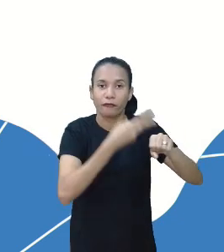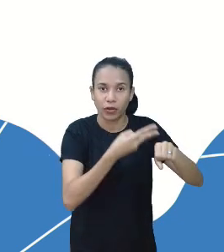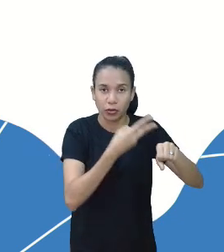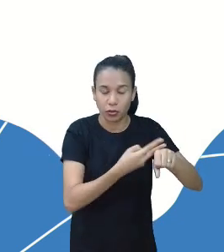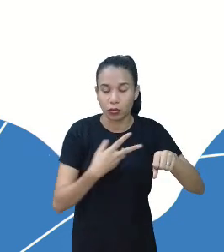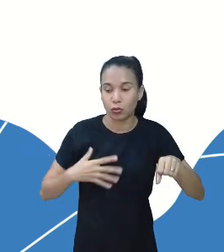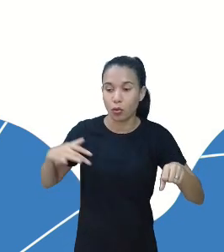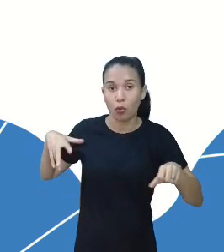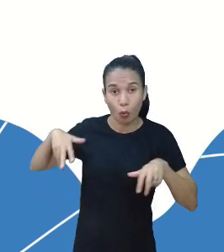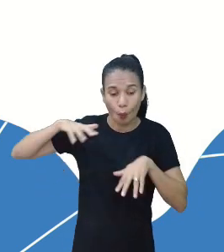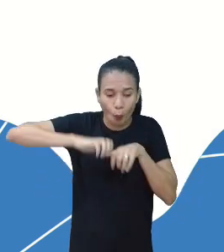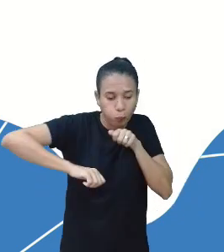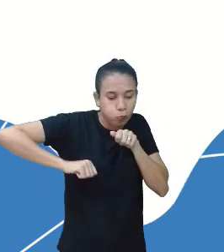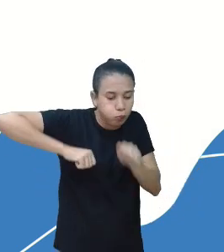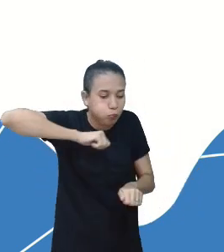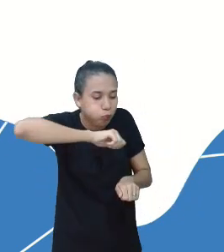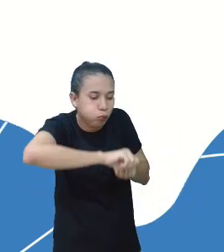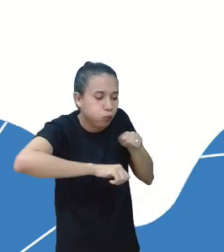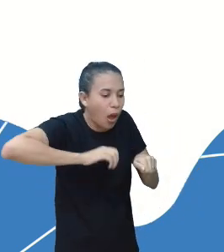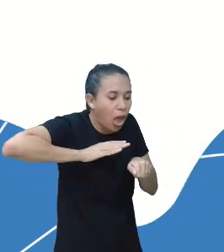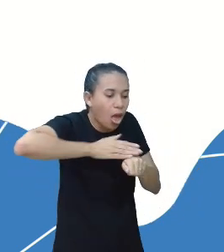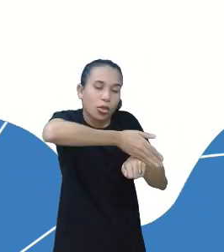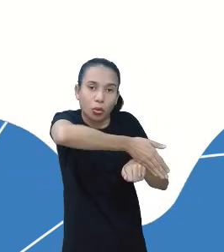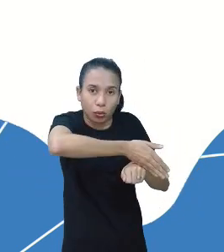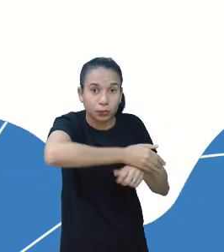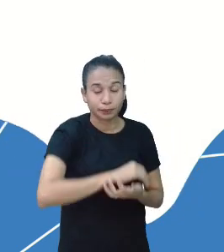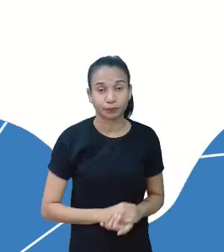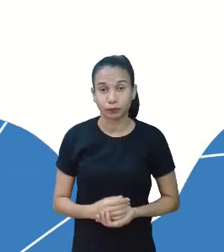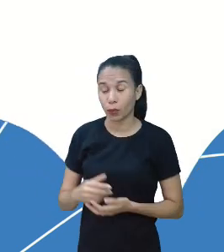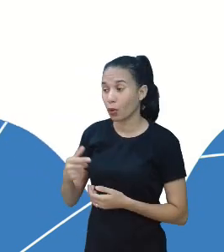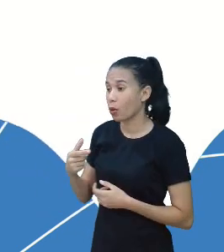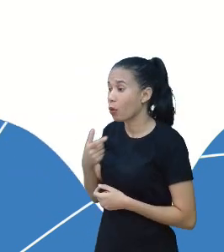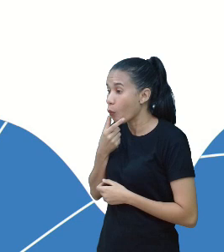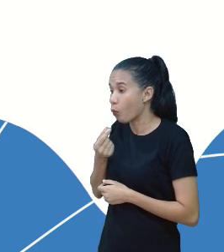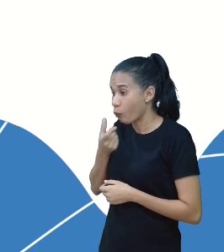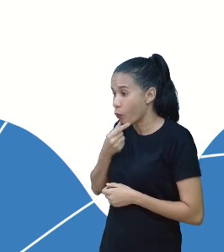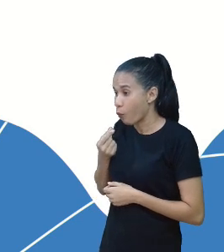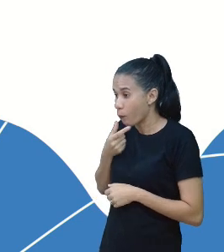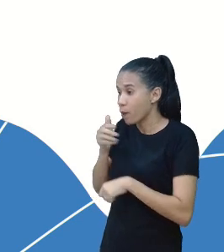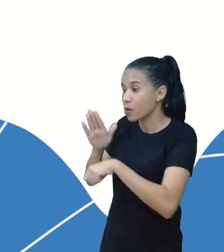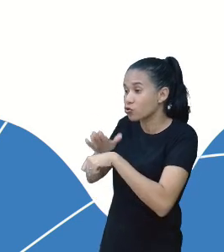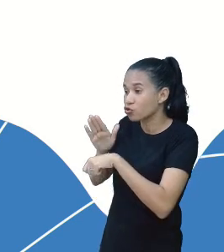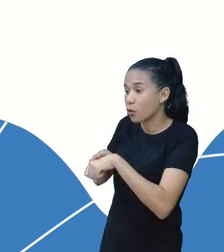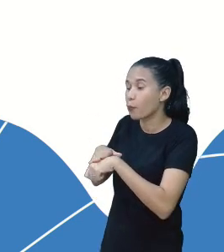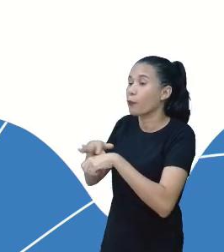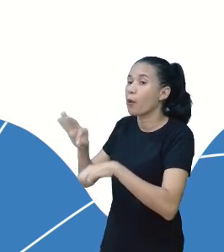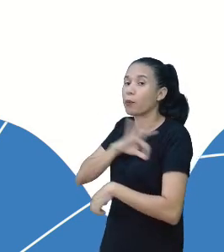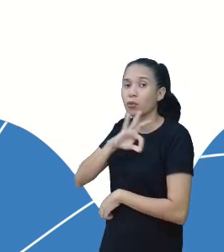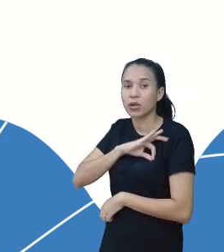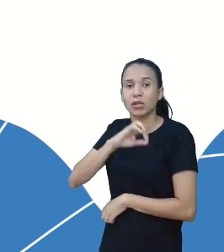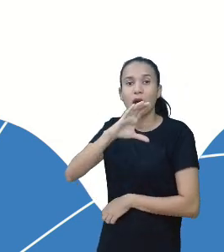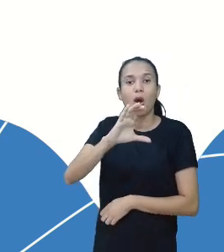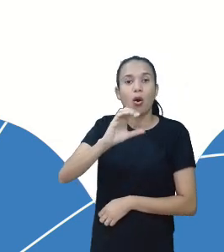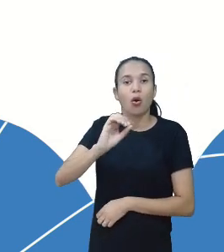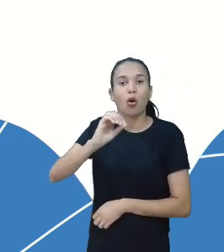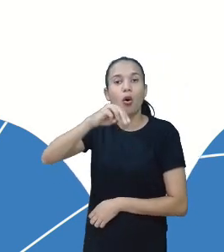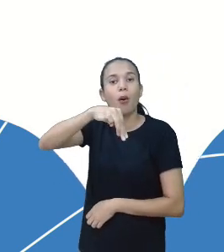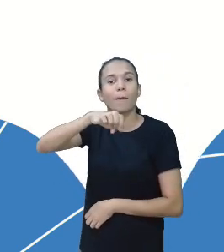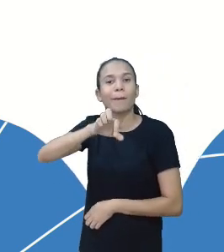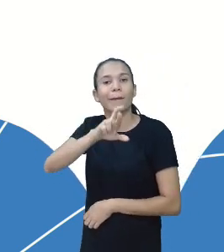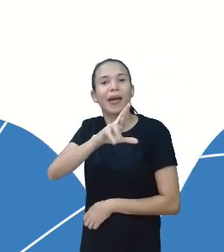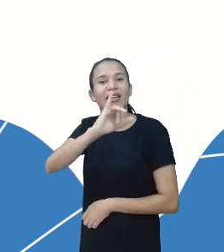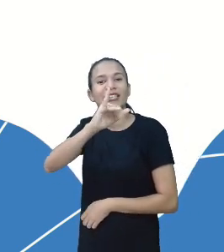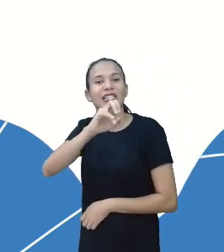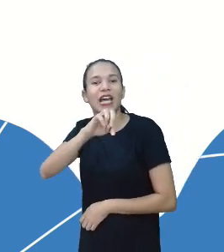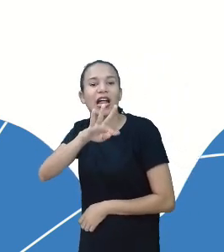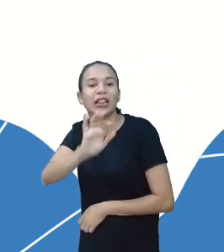o animal entrou no local. O comerciante chamou a polícia de meio ambiente. Gente, esse termo, o